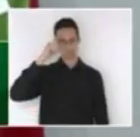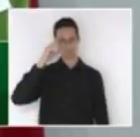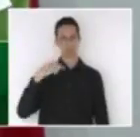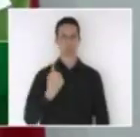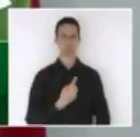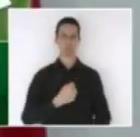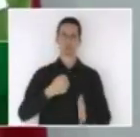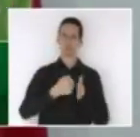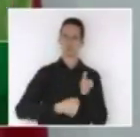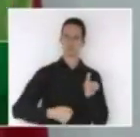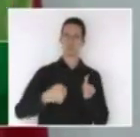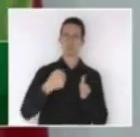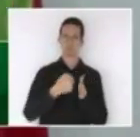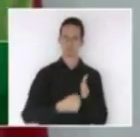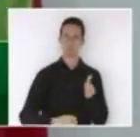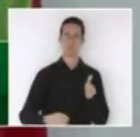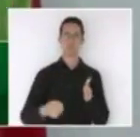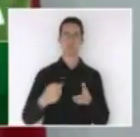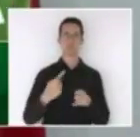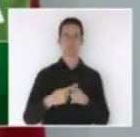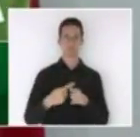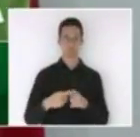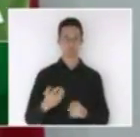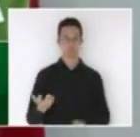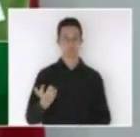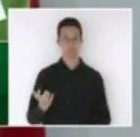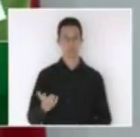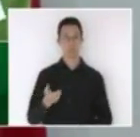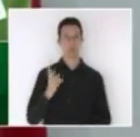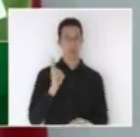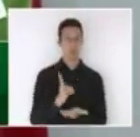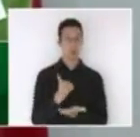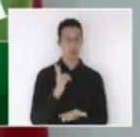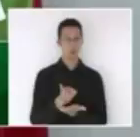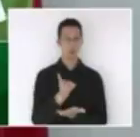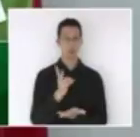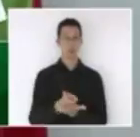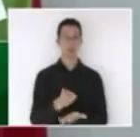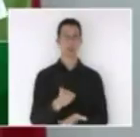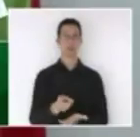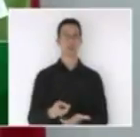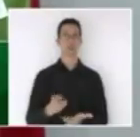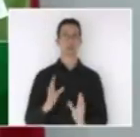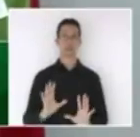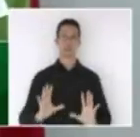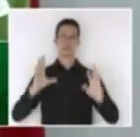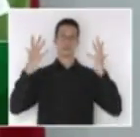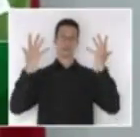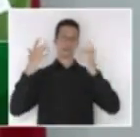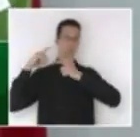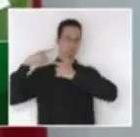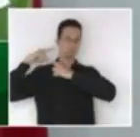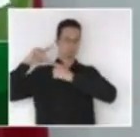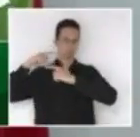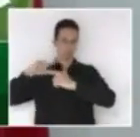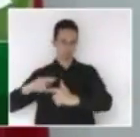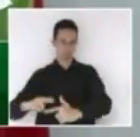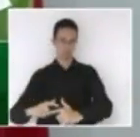conta da manutenção e da continuidade dos eventos tradicionalistas e rurais.